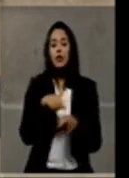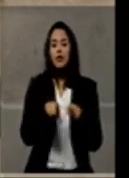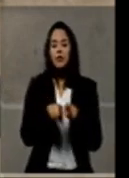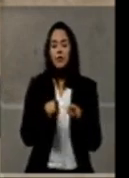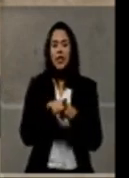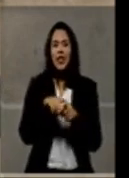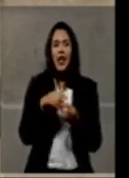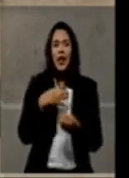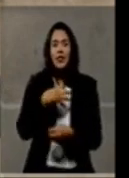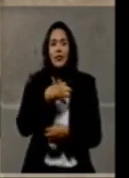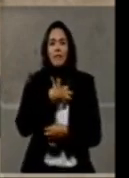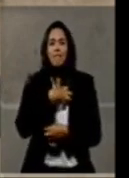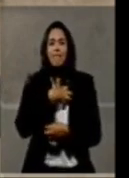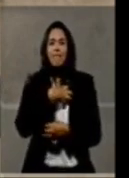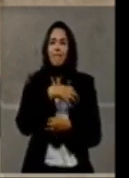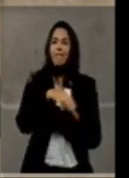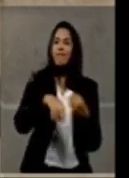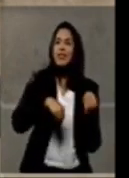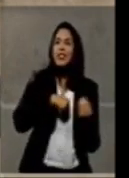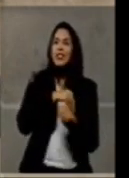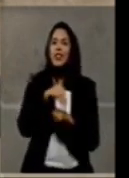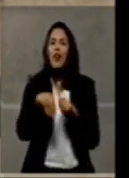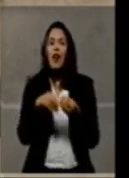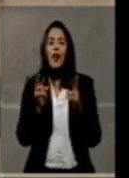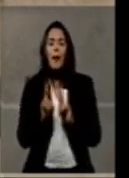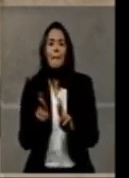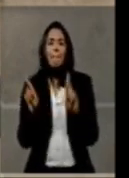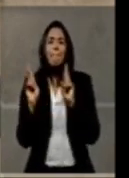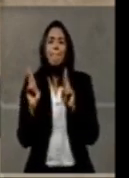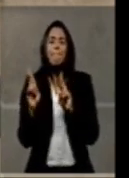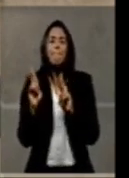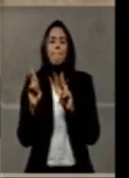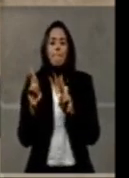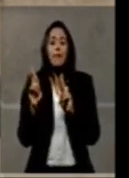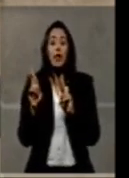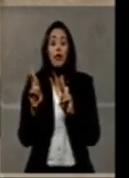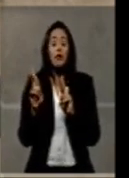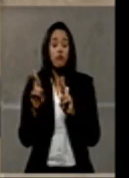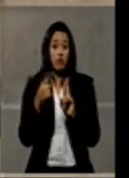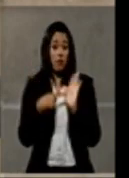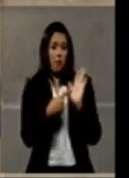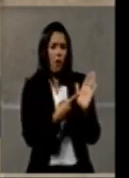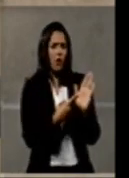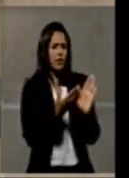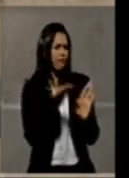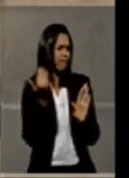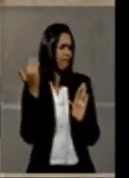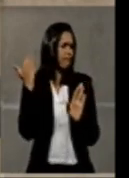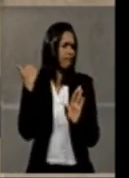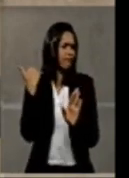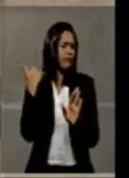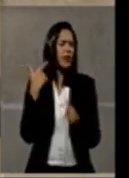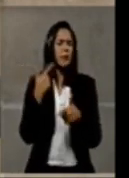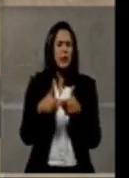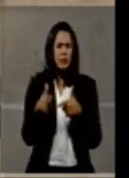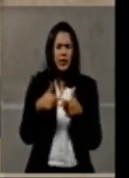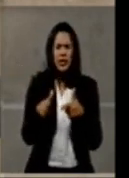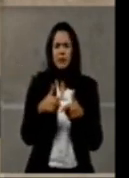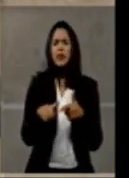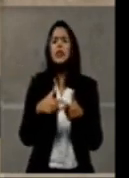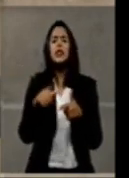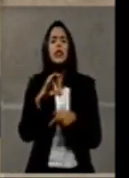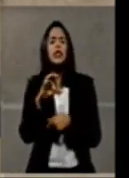esperança e de ceticismo e esperança de que as lições da crise recente uma das maiores da república